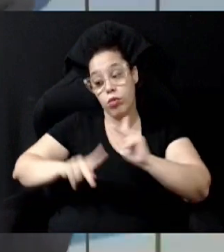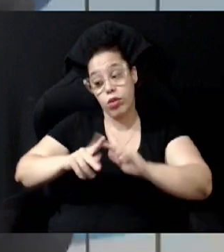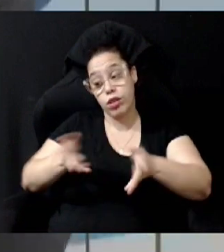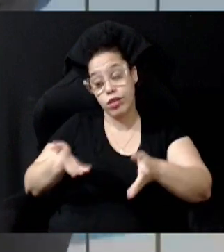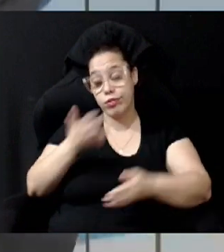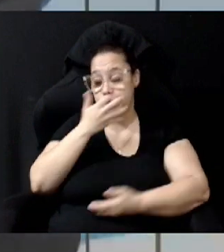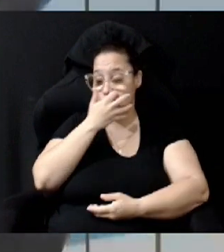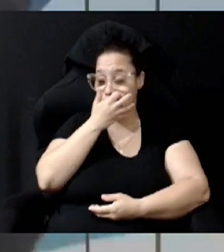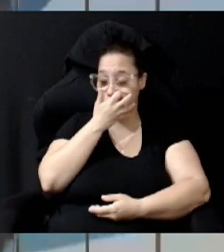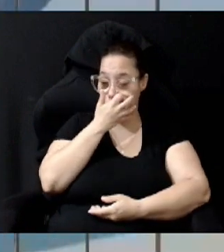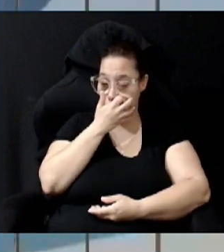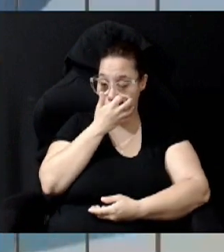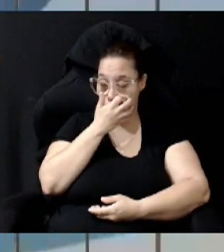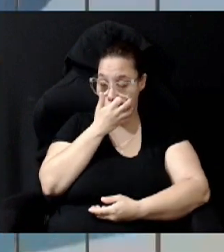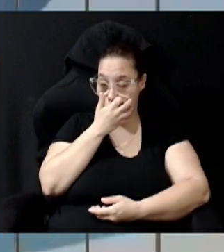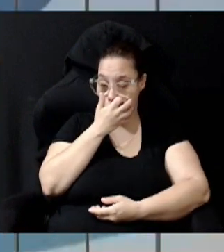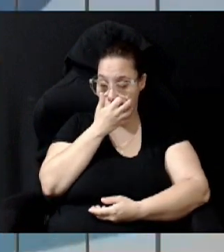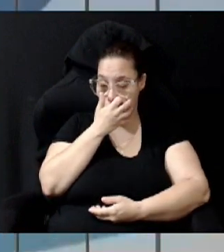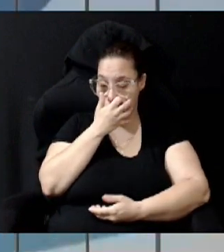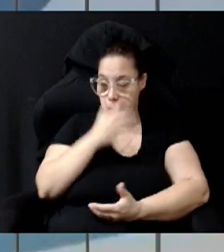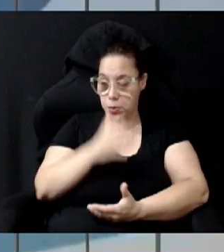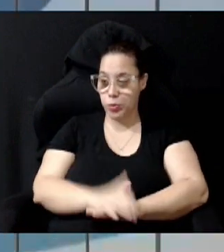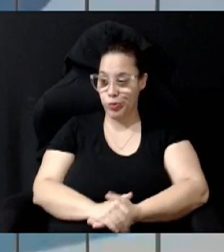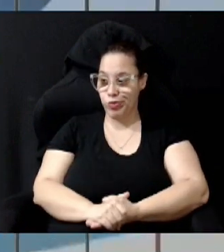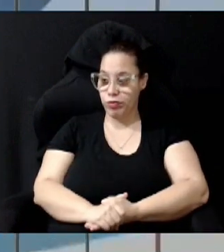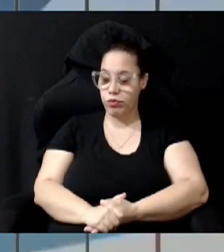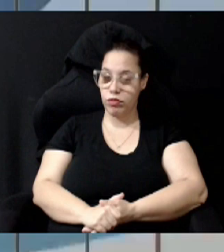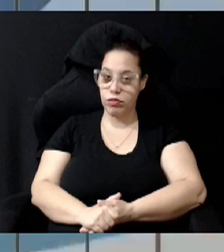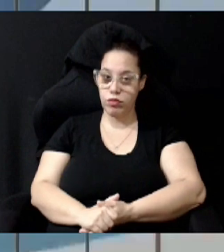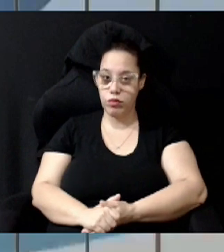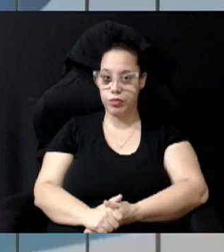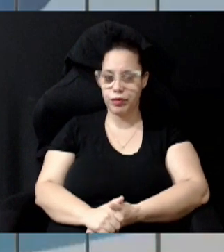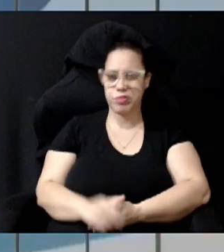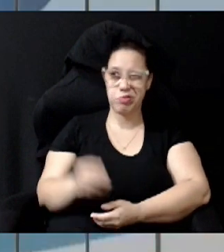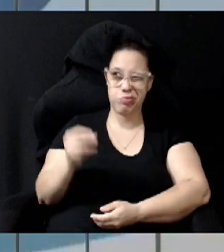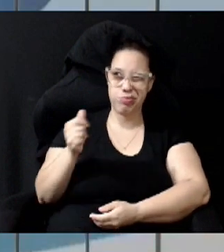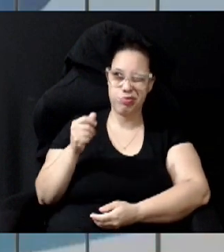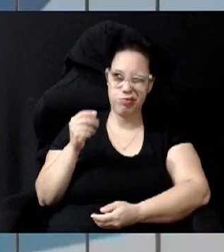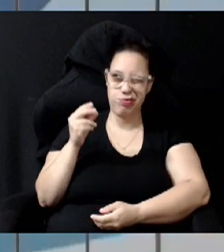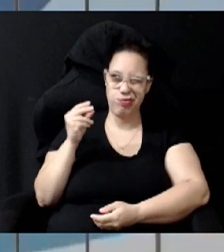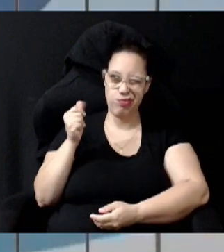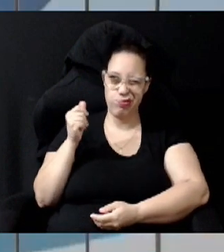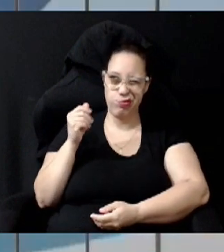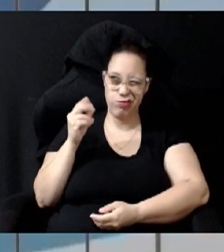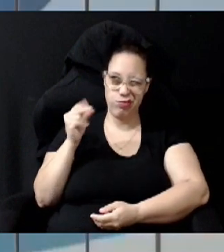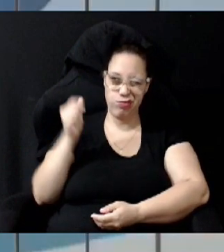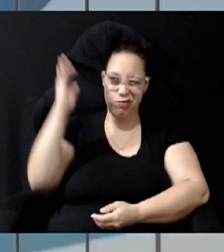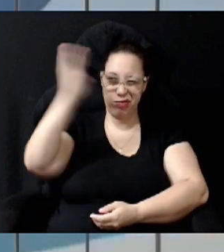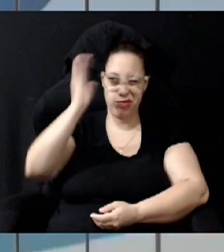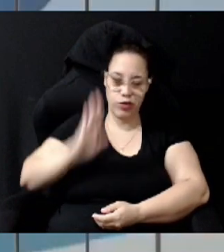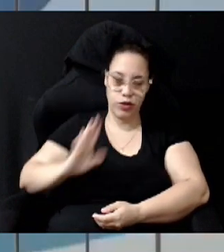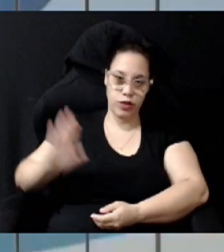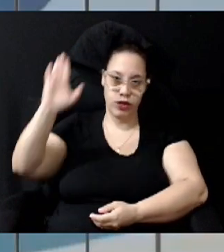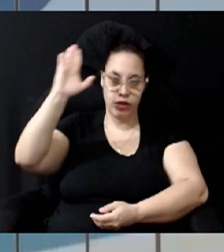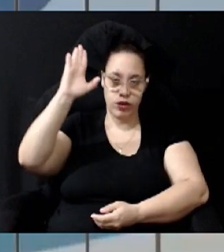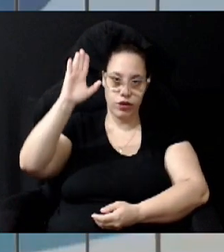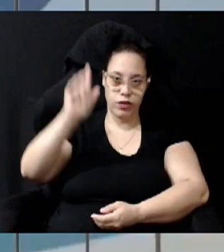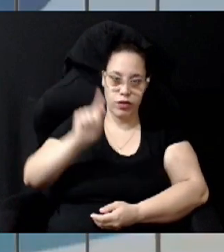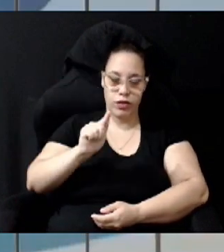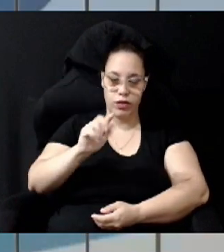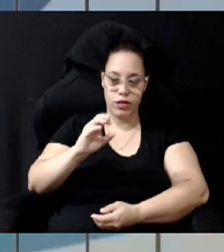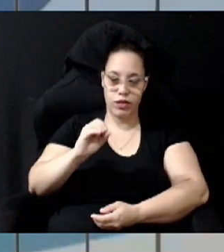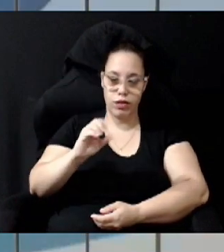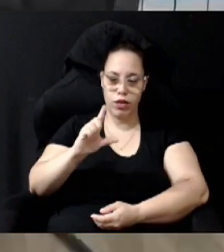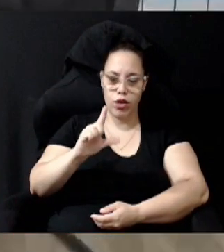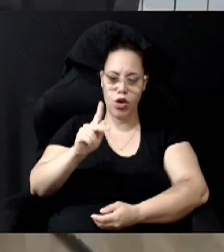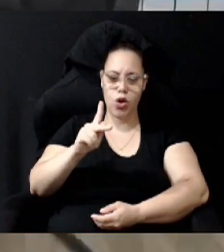você puxar na história, né? O Brasil é o país dos golpes, né, Rúbia? Então, né? Pois é,